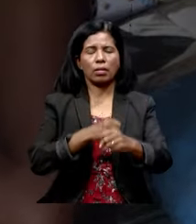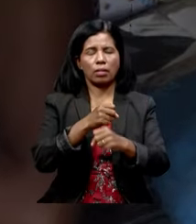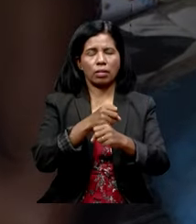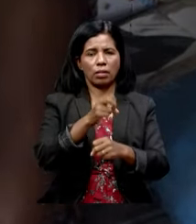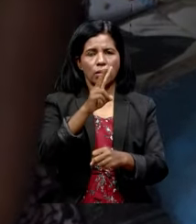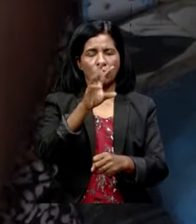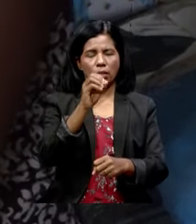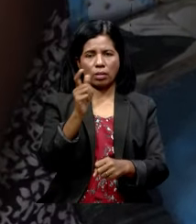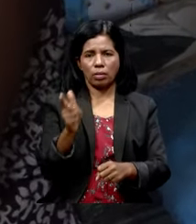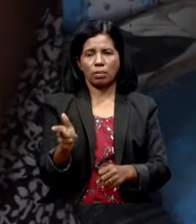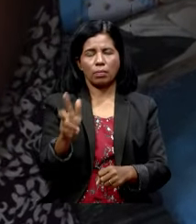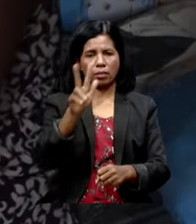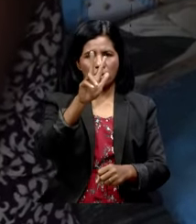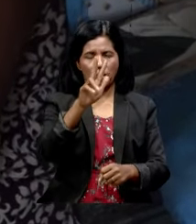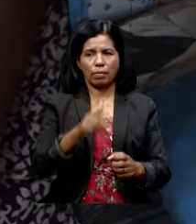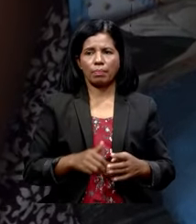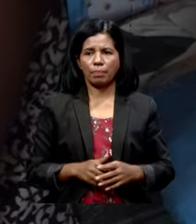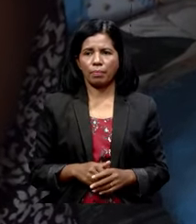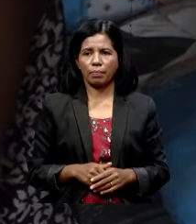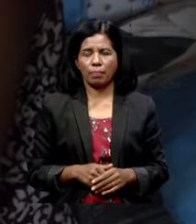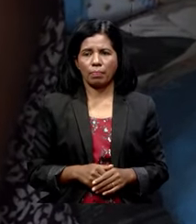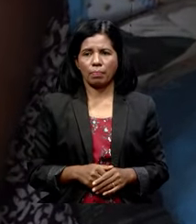rua ruanulu resen tolu.